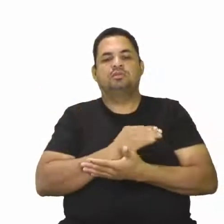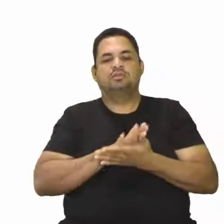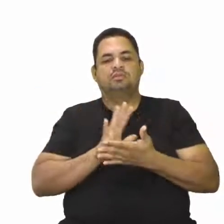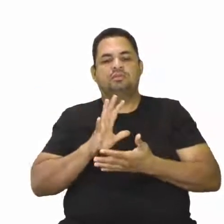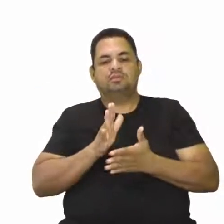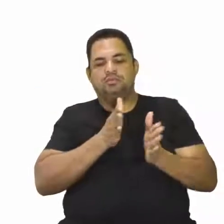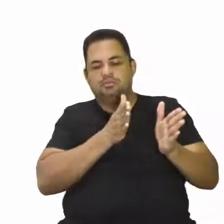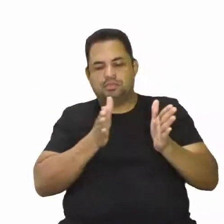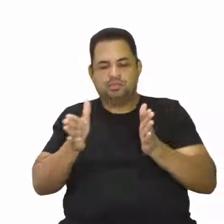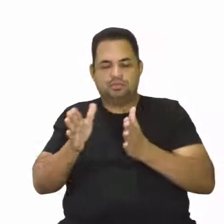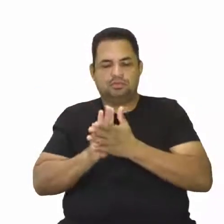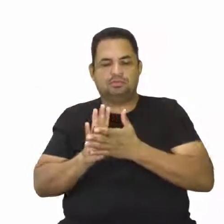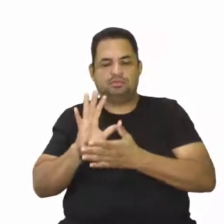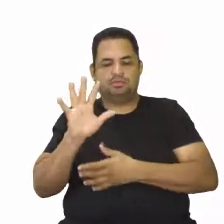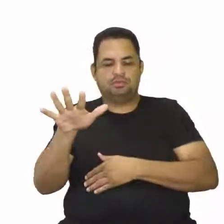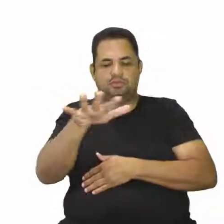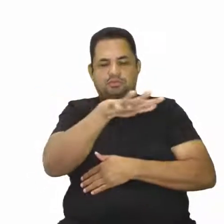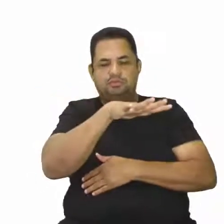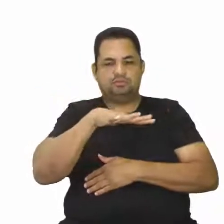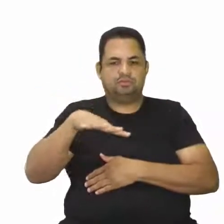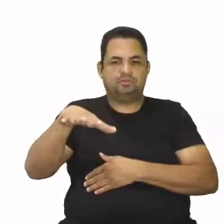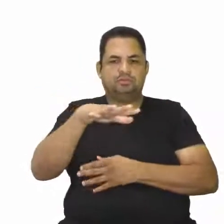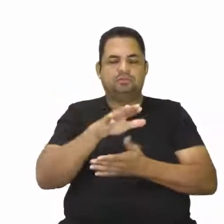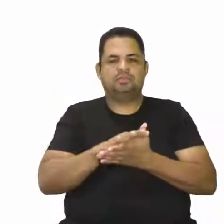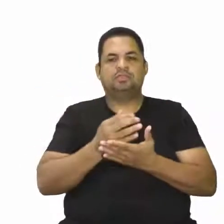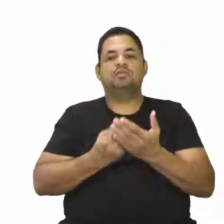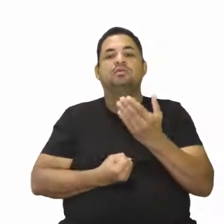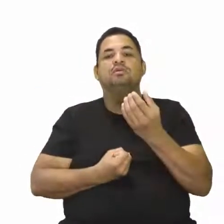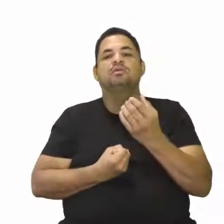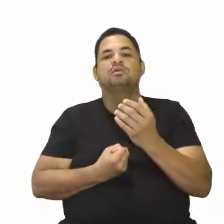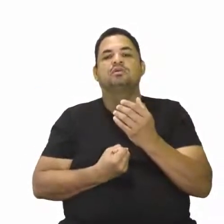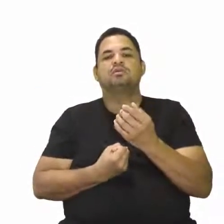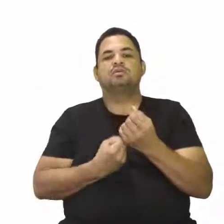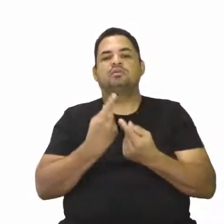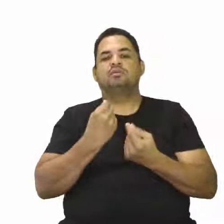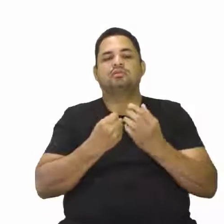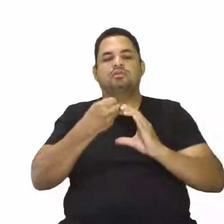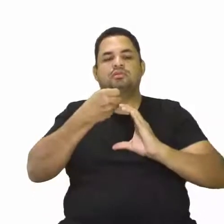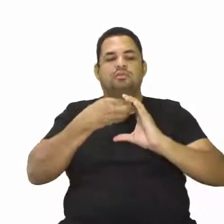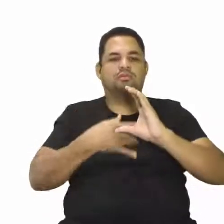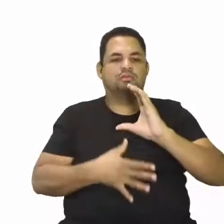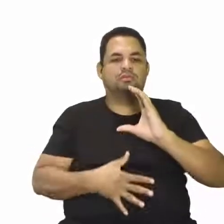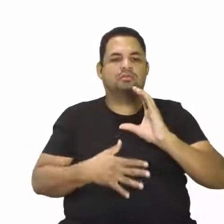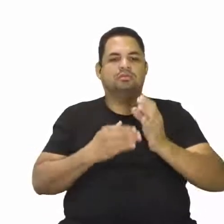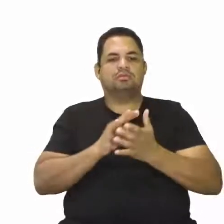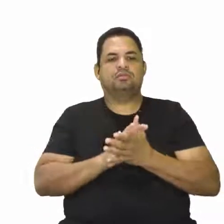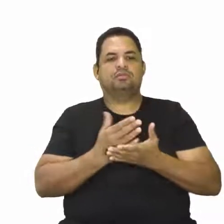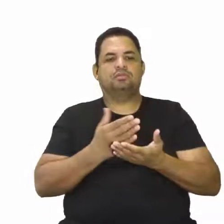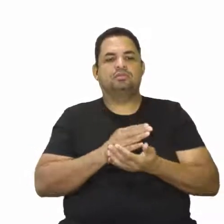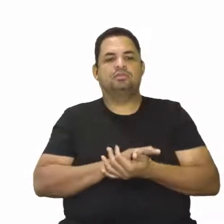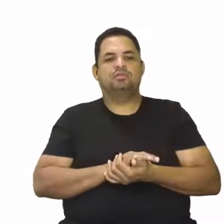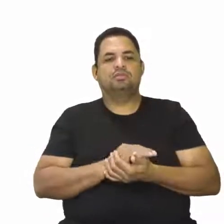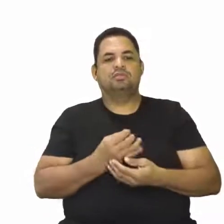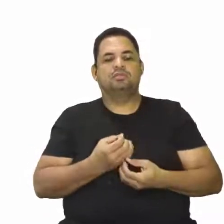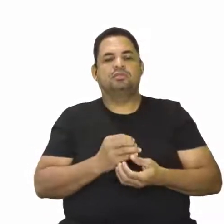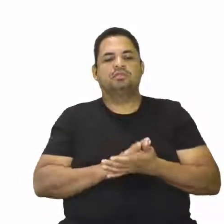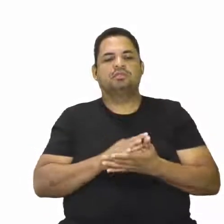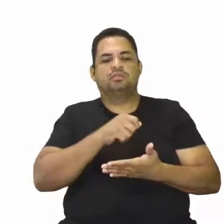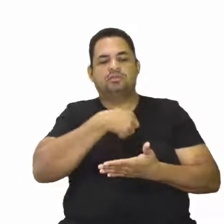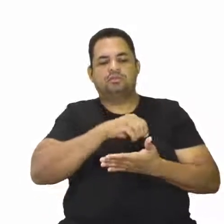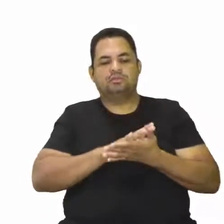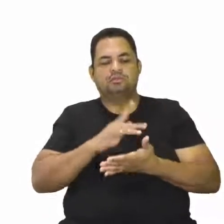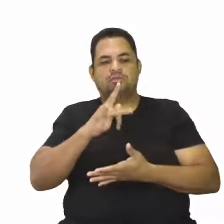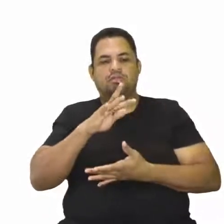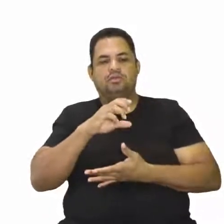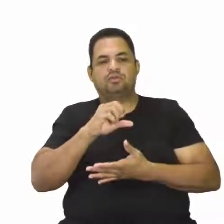tempo e no espaço. Algumas características, eles são escritos em prosas, Seus